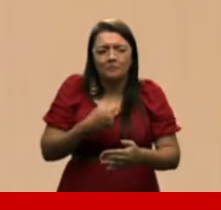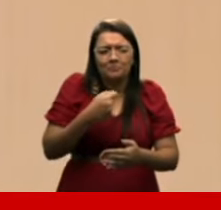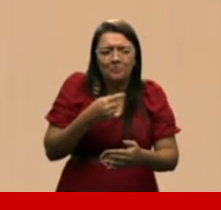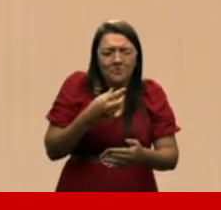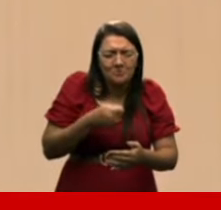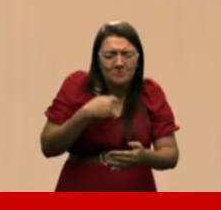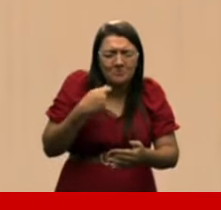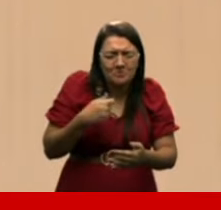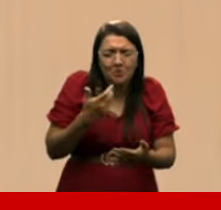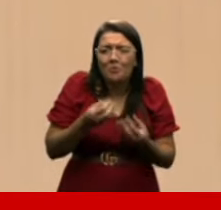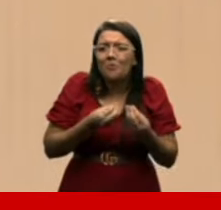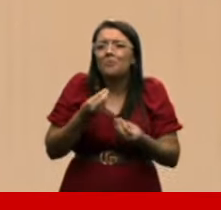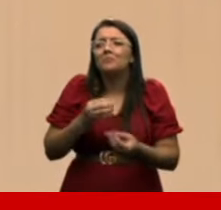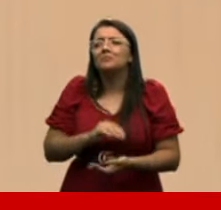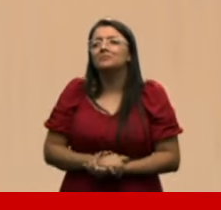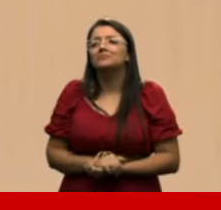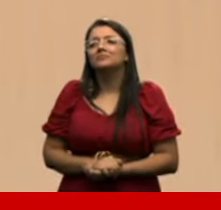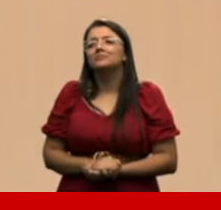não é?